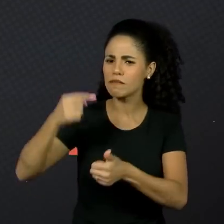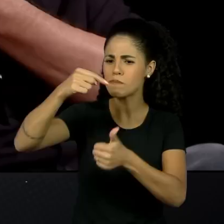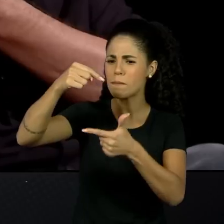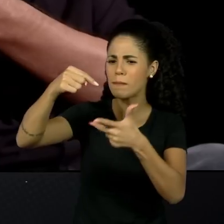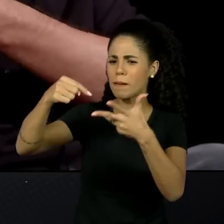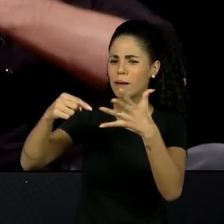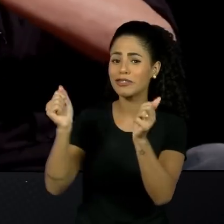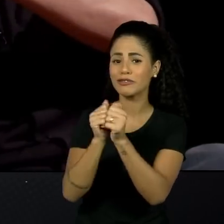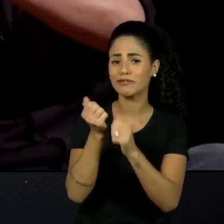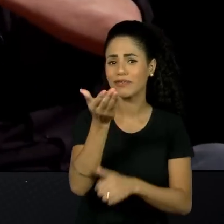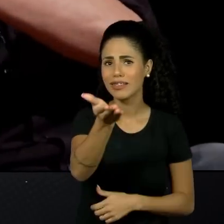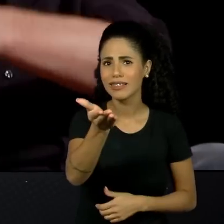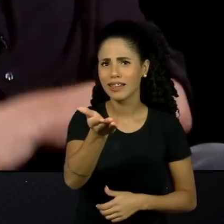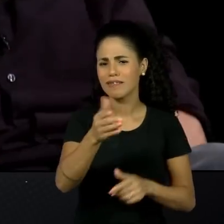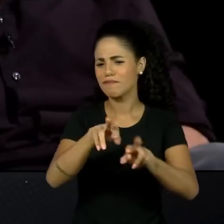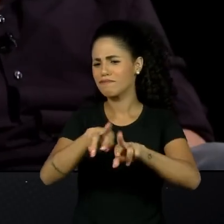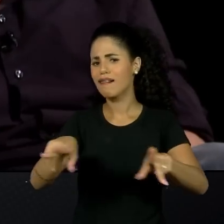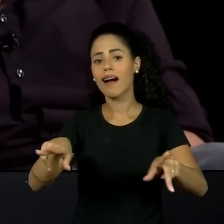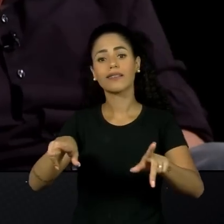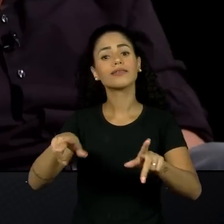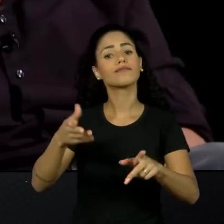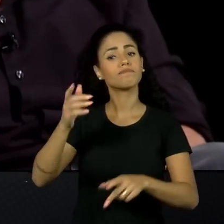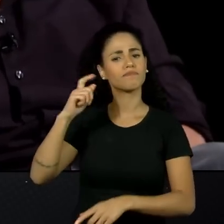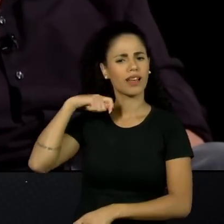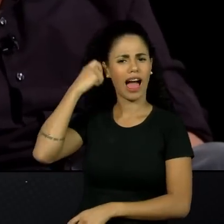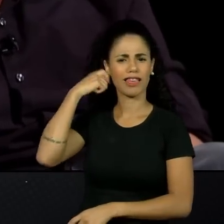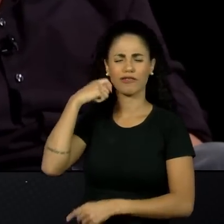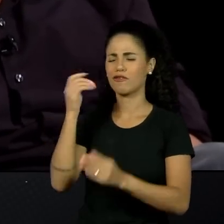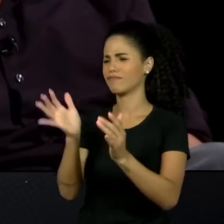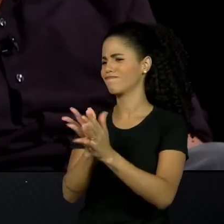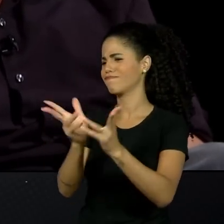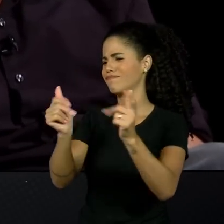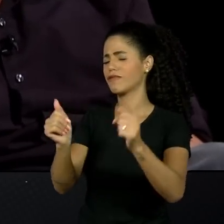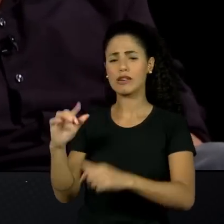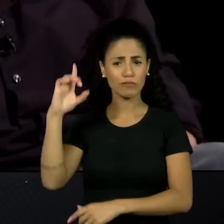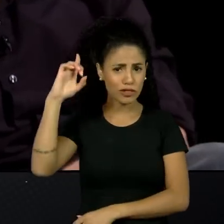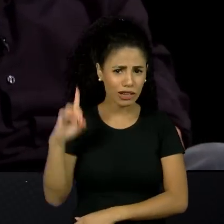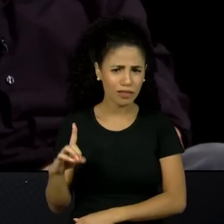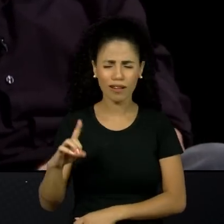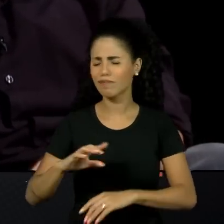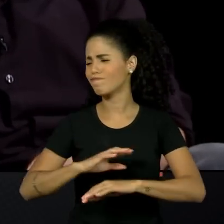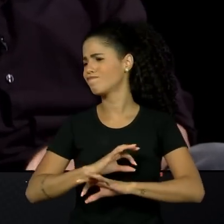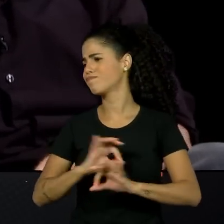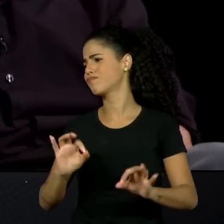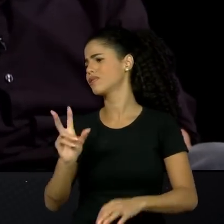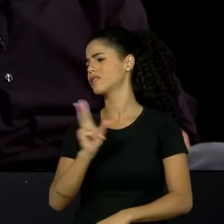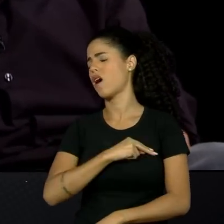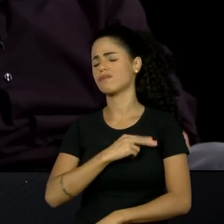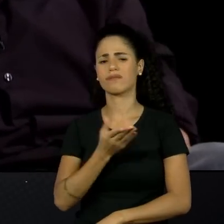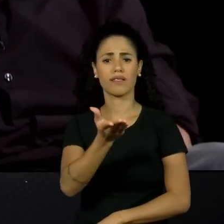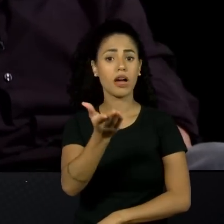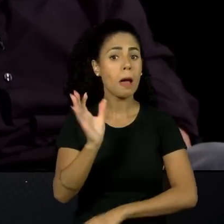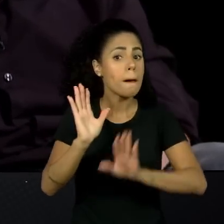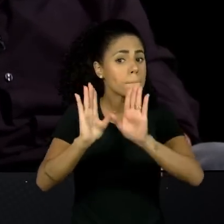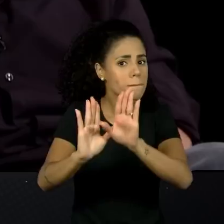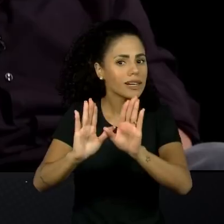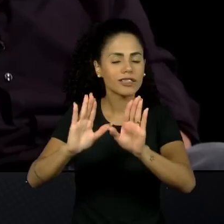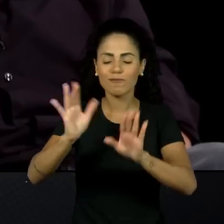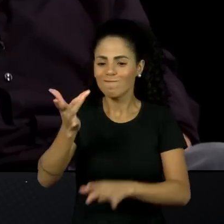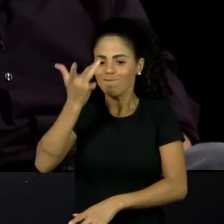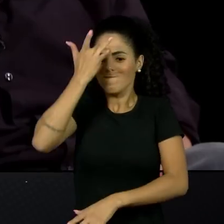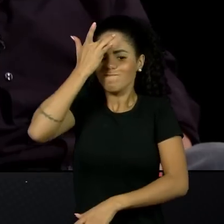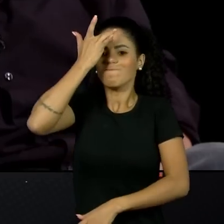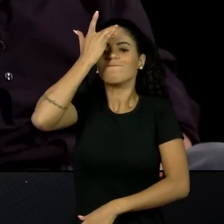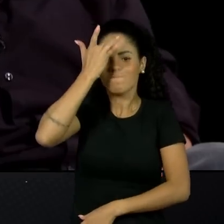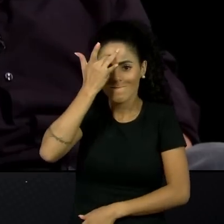ele. Como ator, talentosíssimo. Como diretor, idem. Mas eu acho que o espetáculo mais marcante que